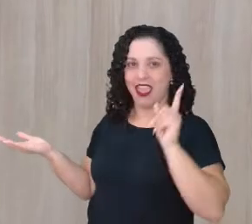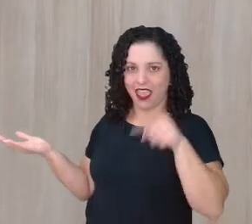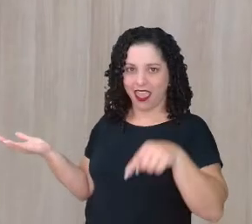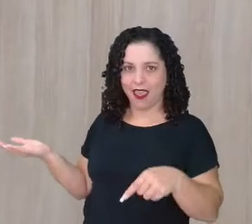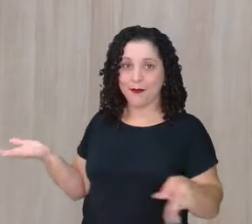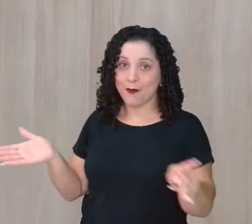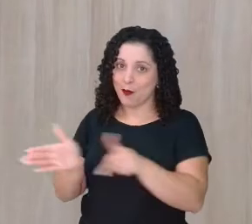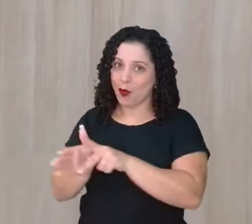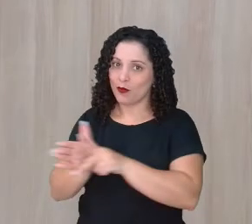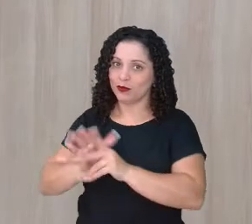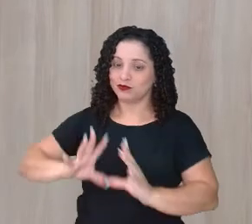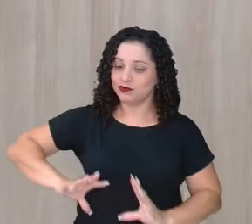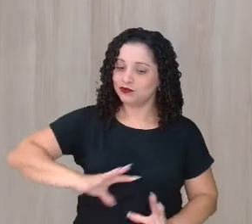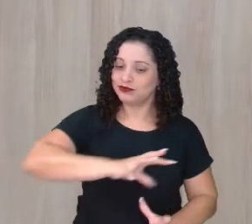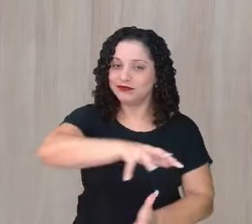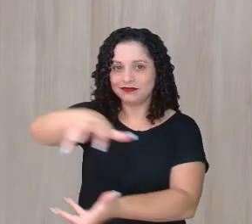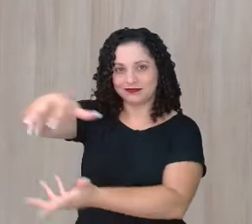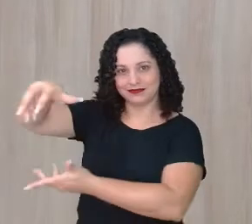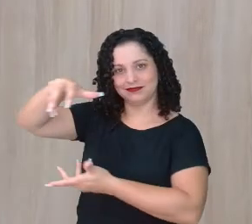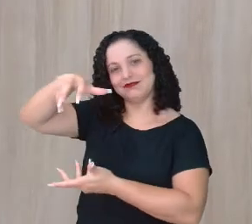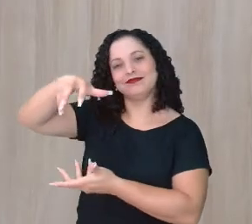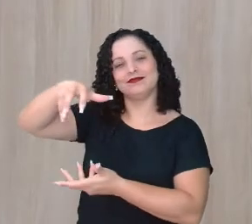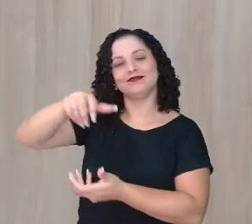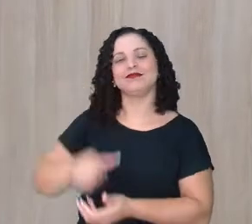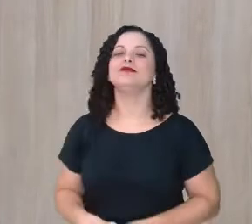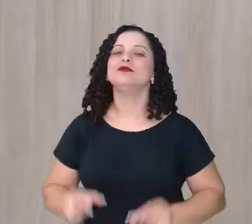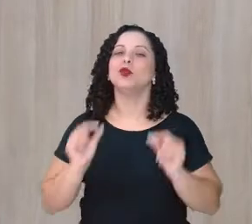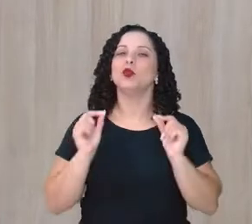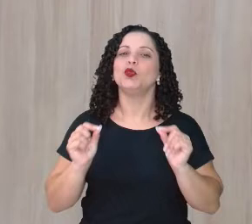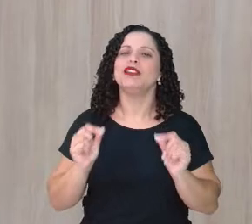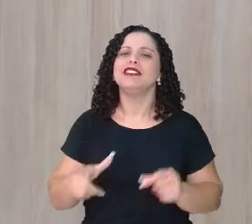sistema terrestre. E aí, o que é que eu tenho?